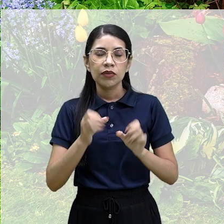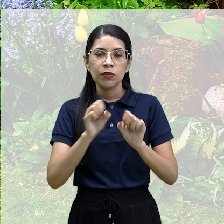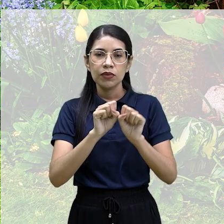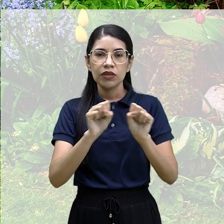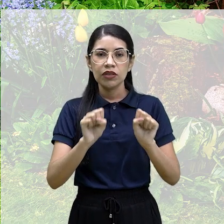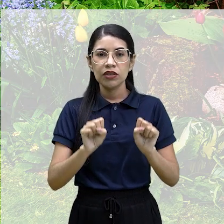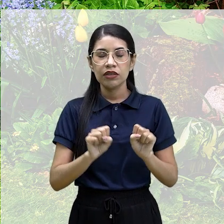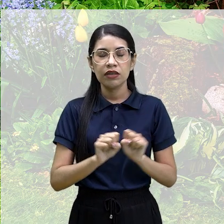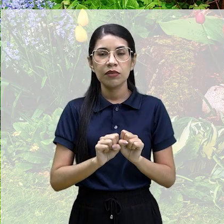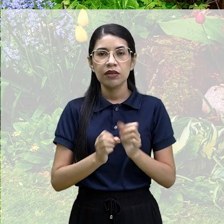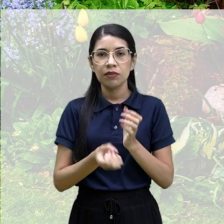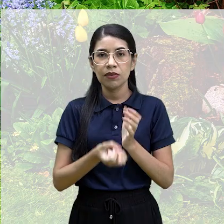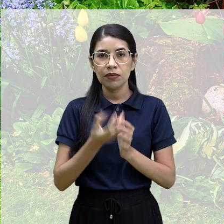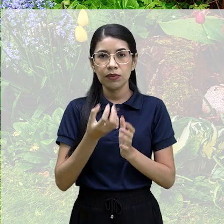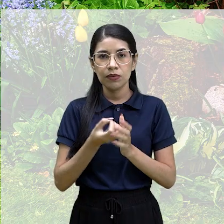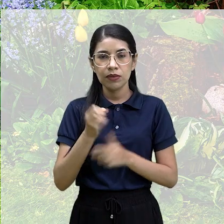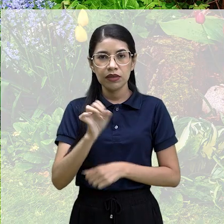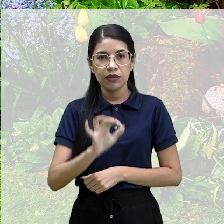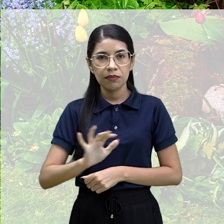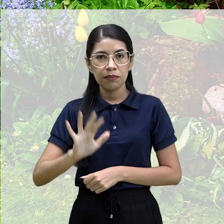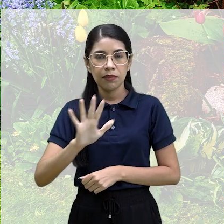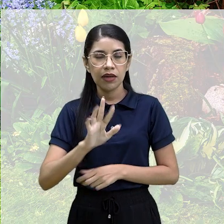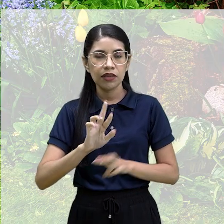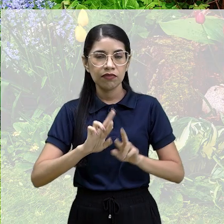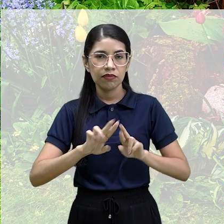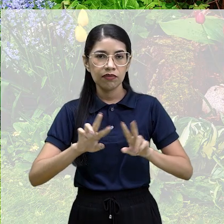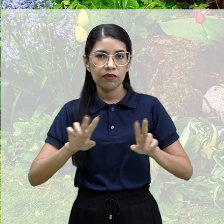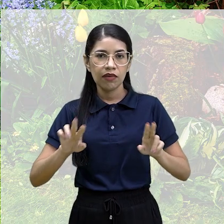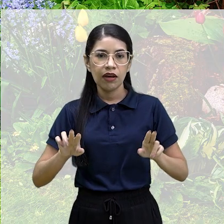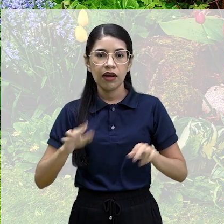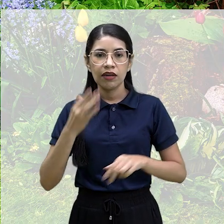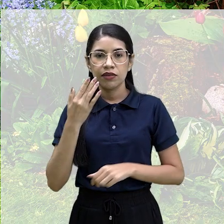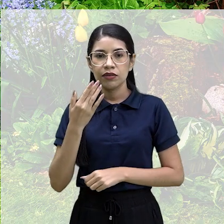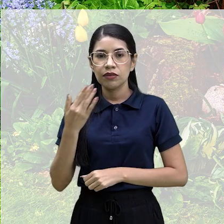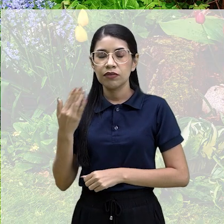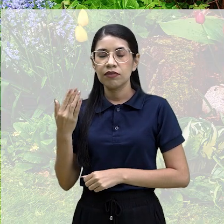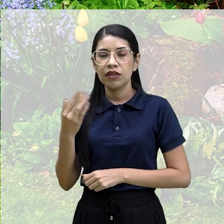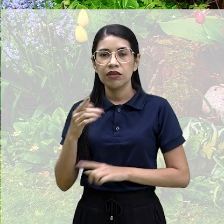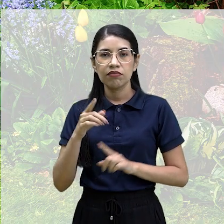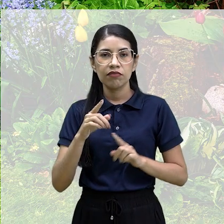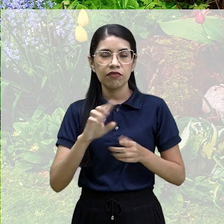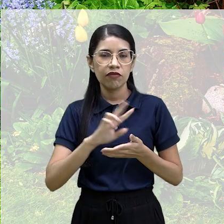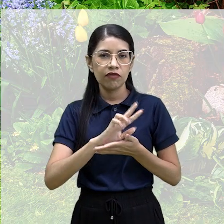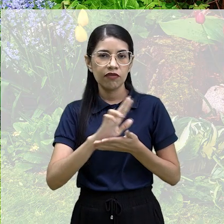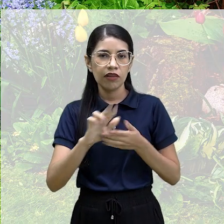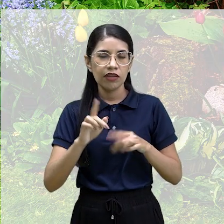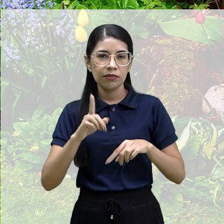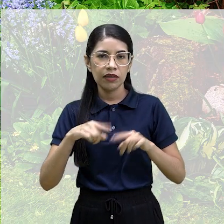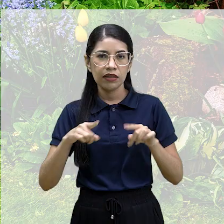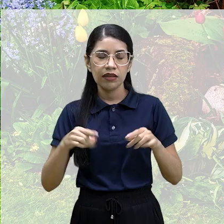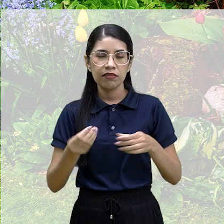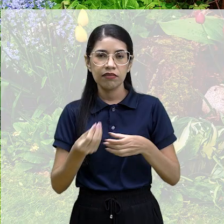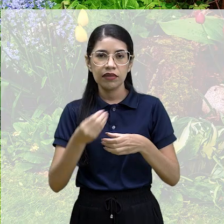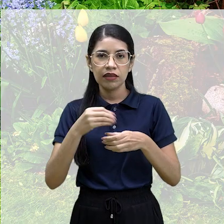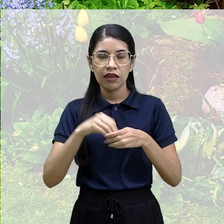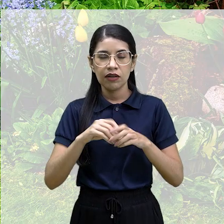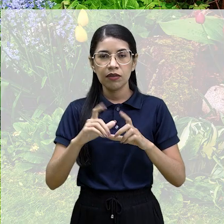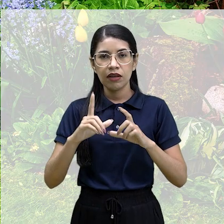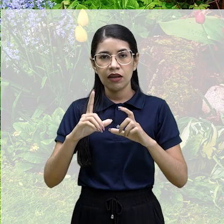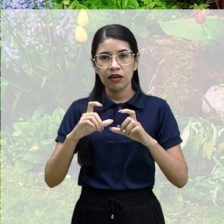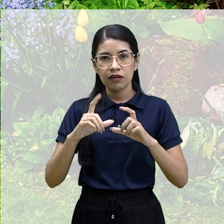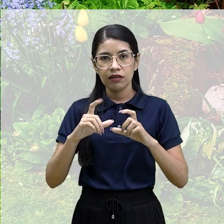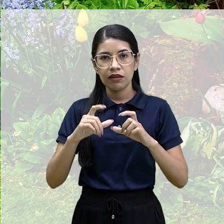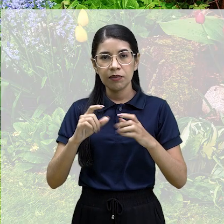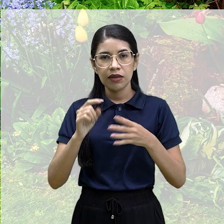que formam imagens. Aí tenho o diafragma, o obturador, a lente,